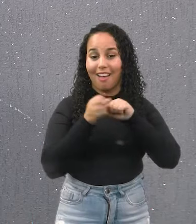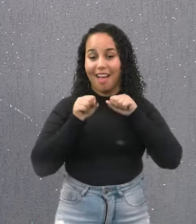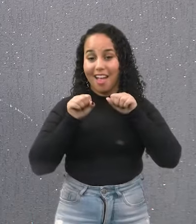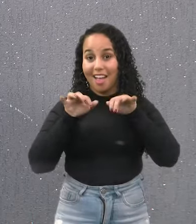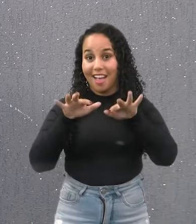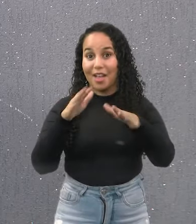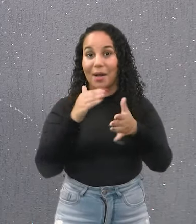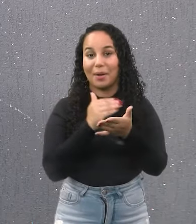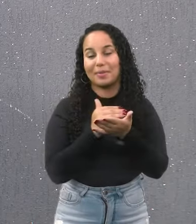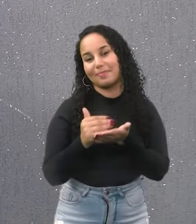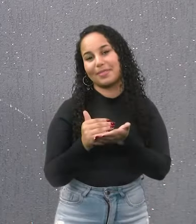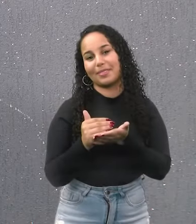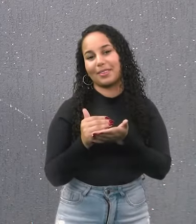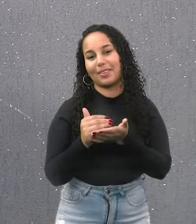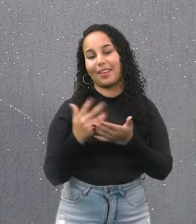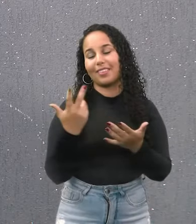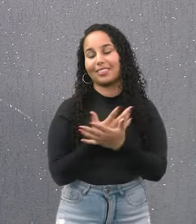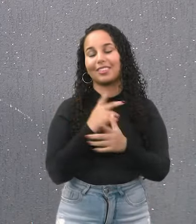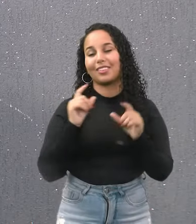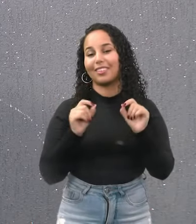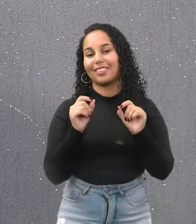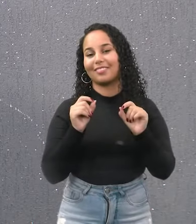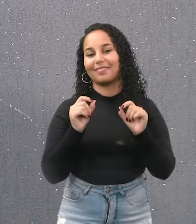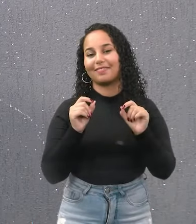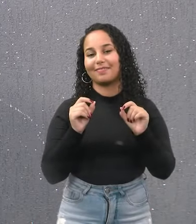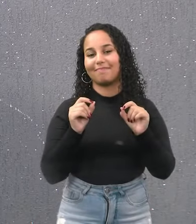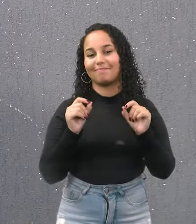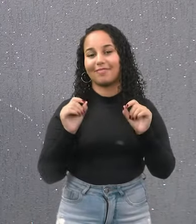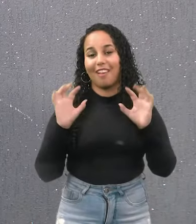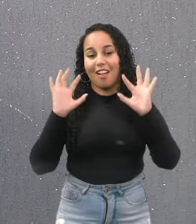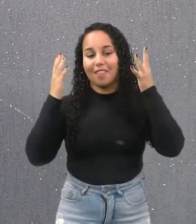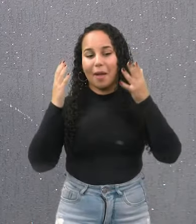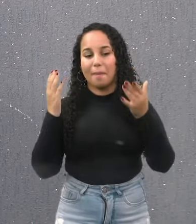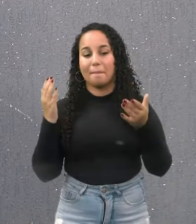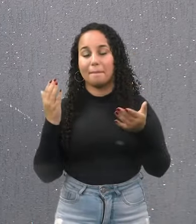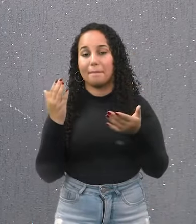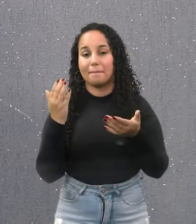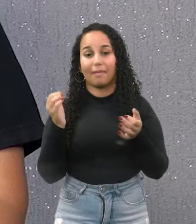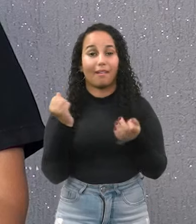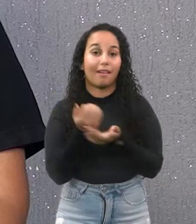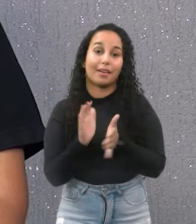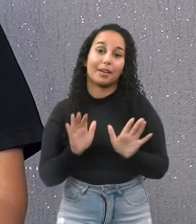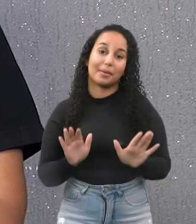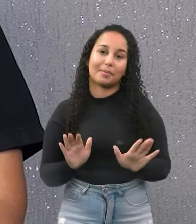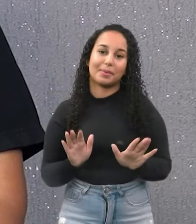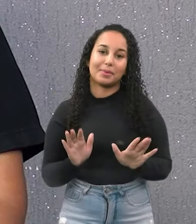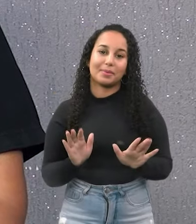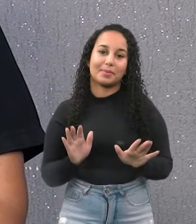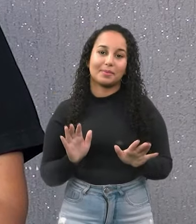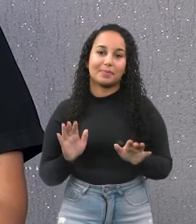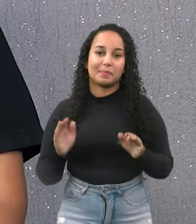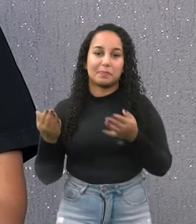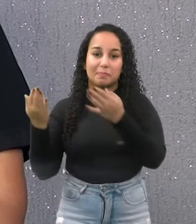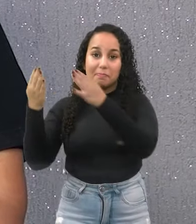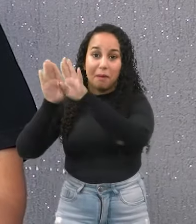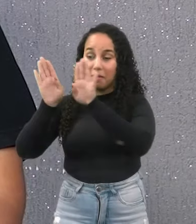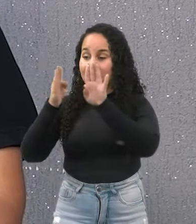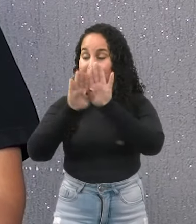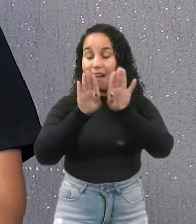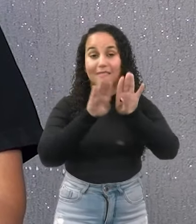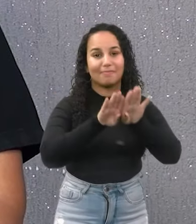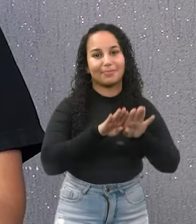estado de pandemia, o primeiro setor que foi fechado foi esse setor de eventos. Então, naquele momento,